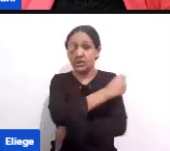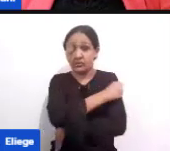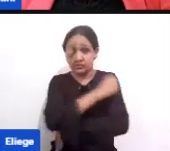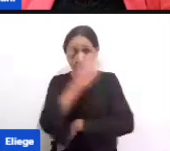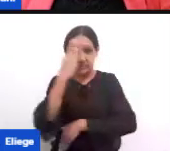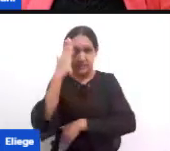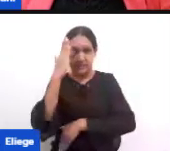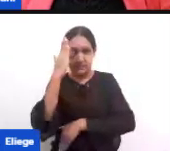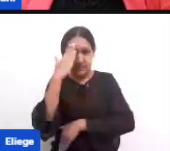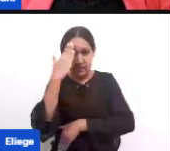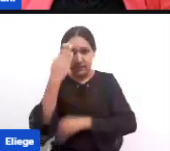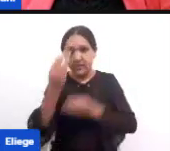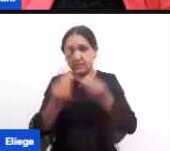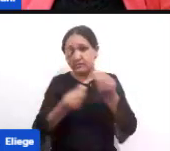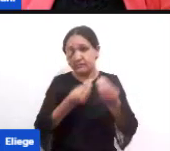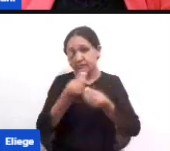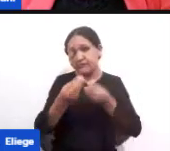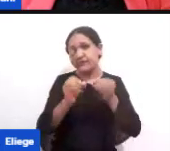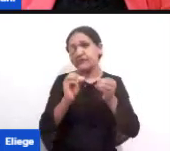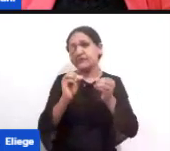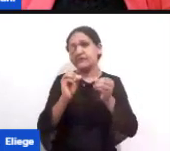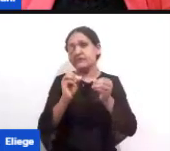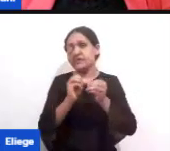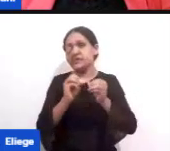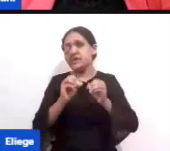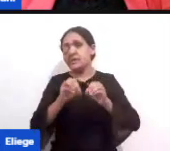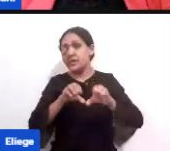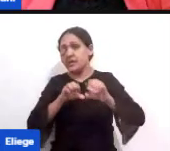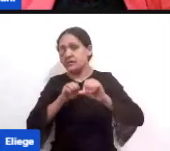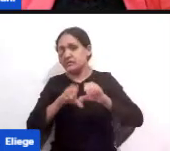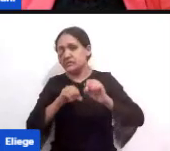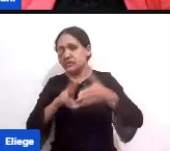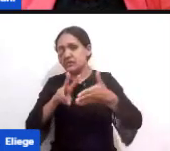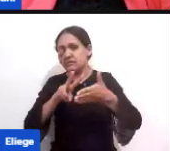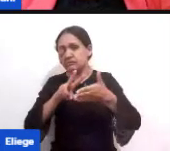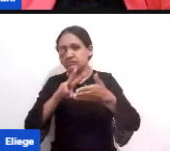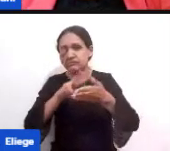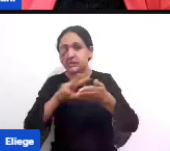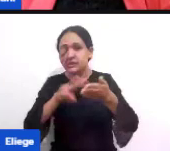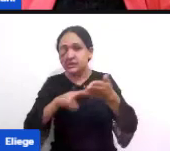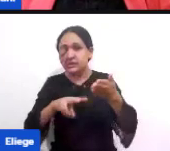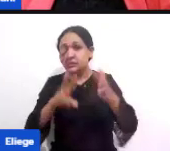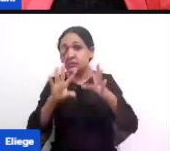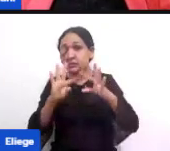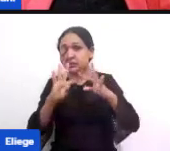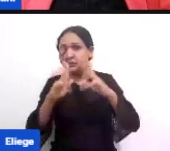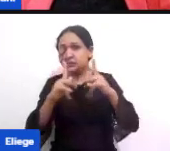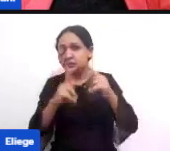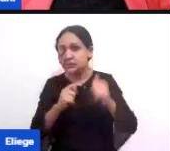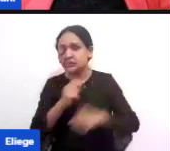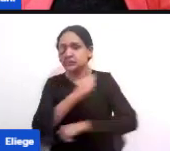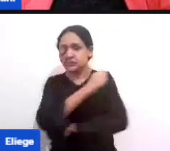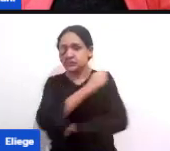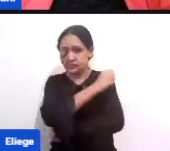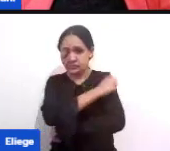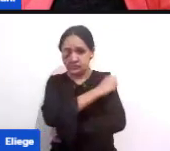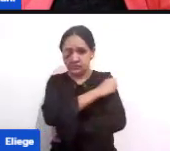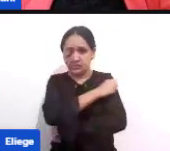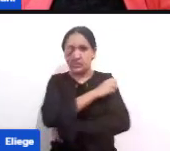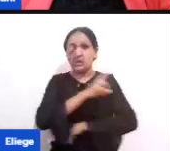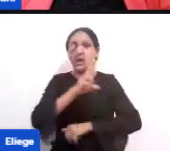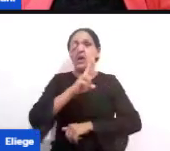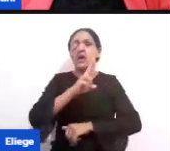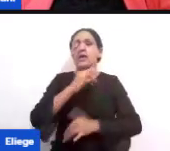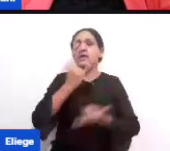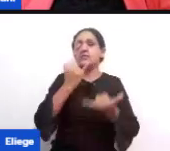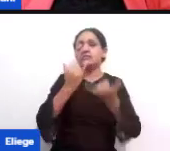dessa forma, nós poderemos trabalhar a leitura com todos os alunos. E é um jogo que ele